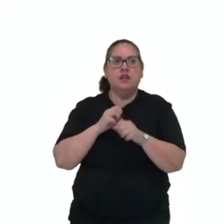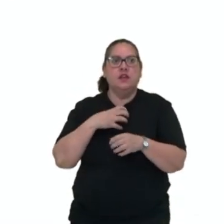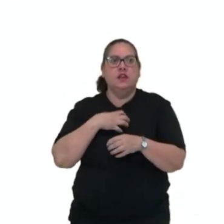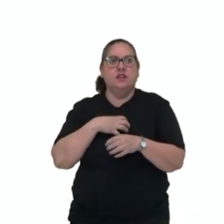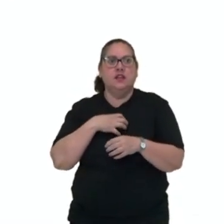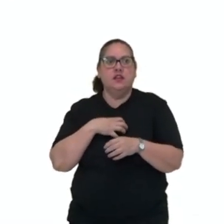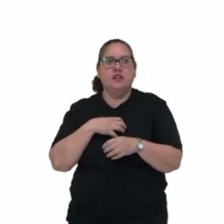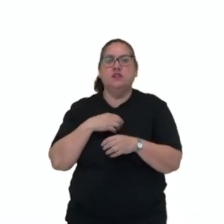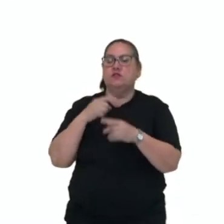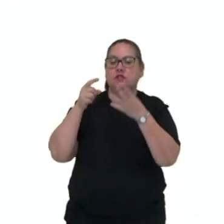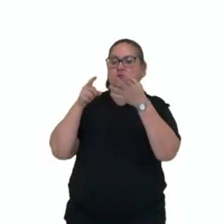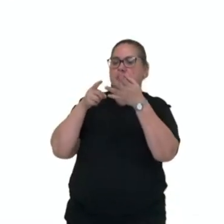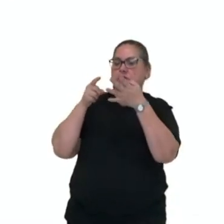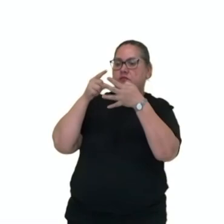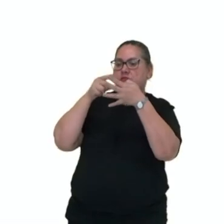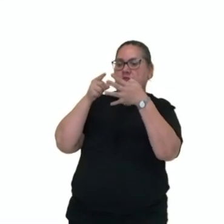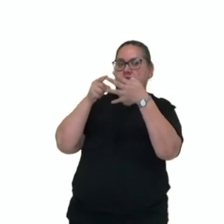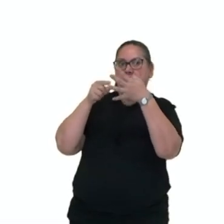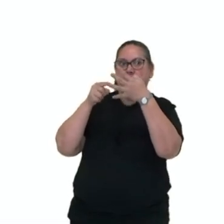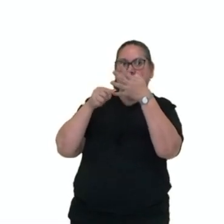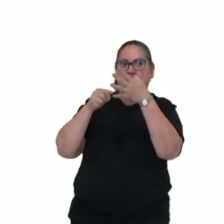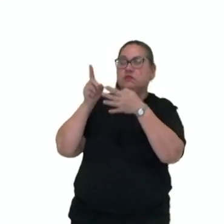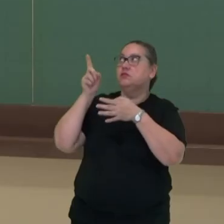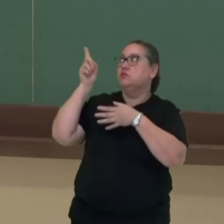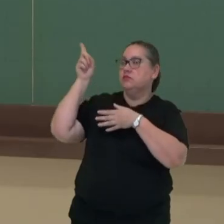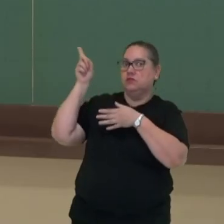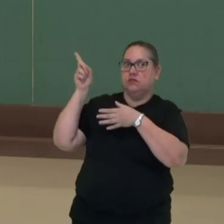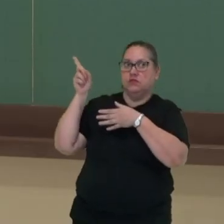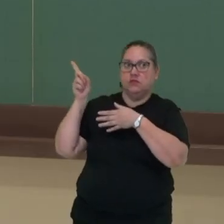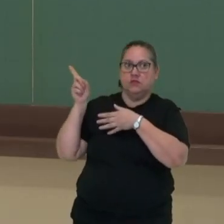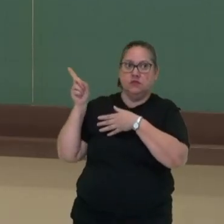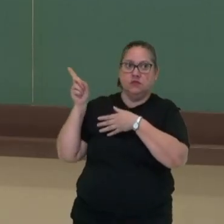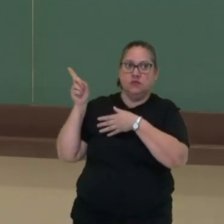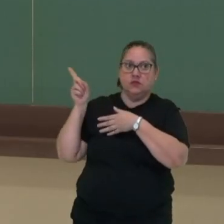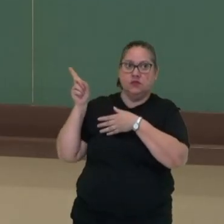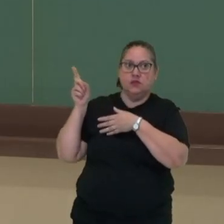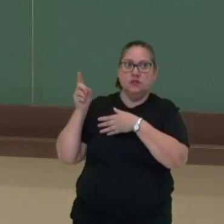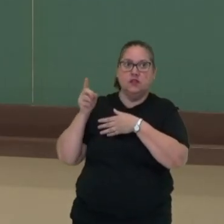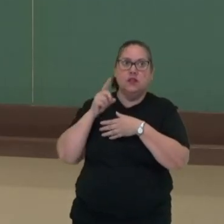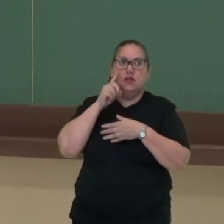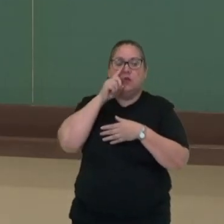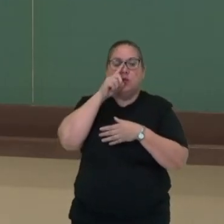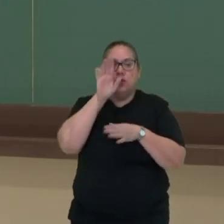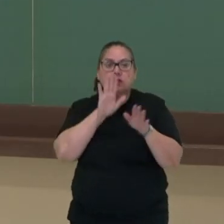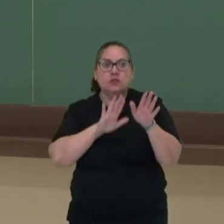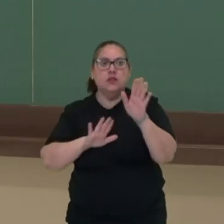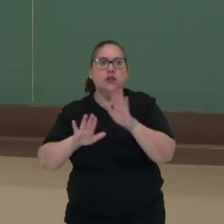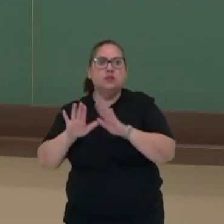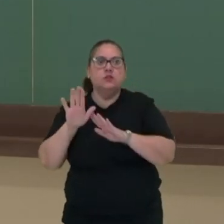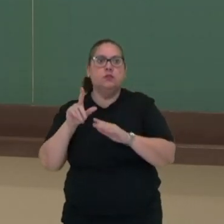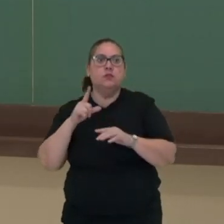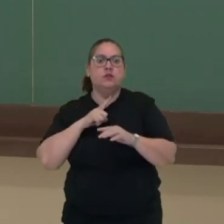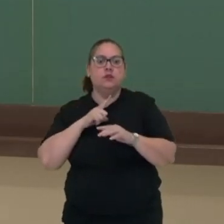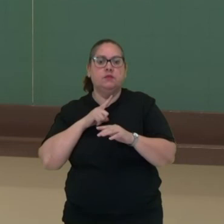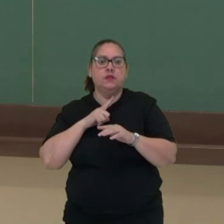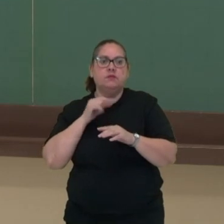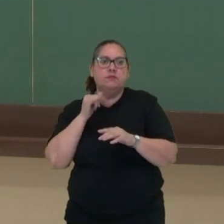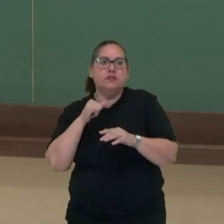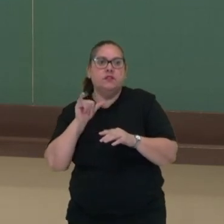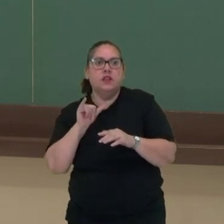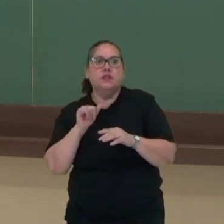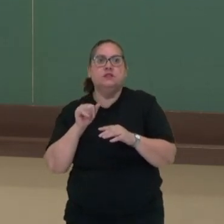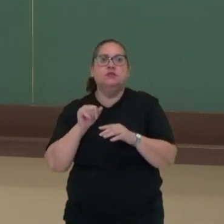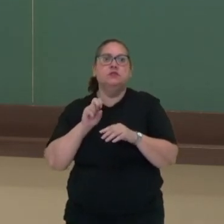do rotavírus, da febre amarela, da dengue, chikungunya e da zika. Cuidados para a prevenção